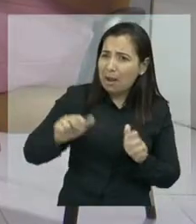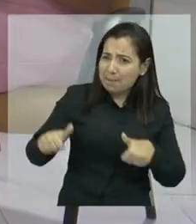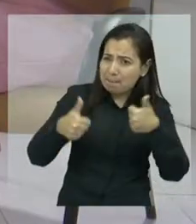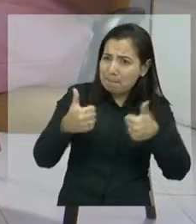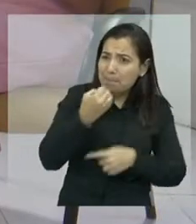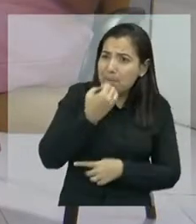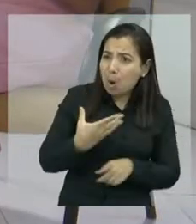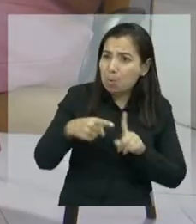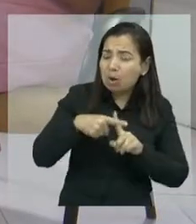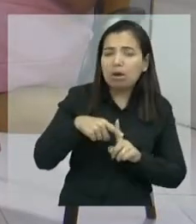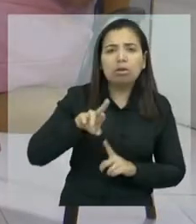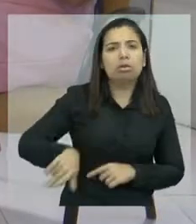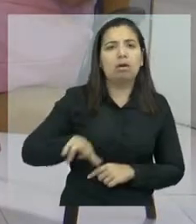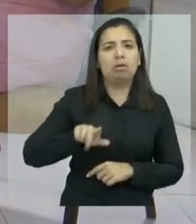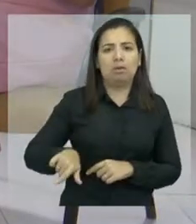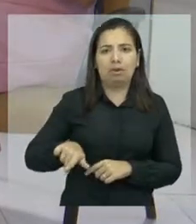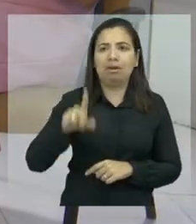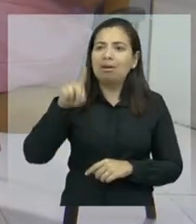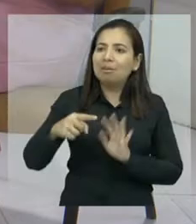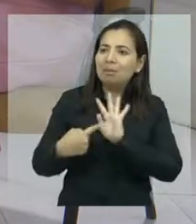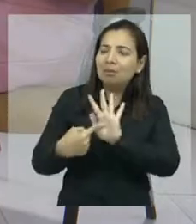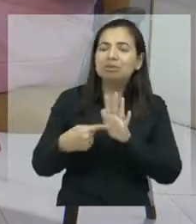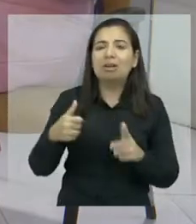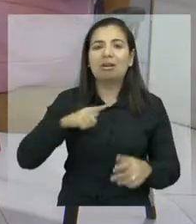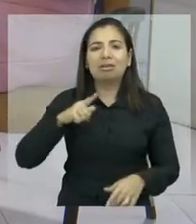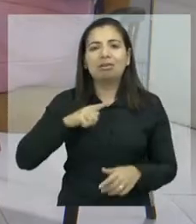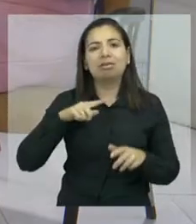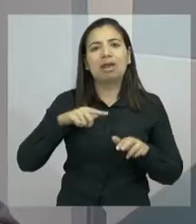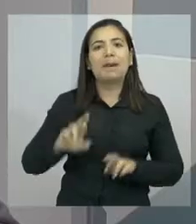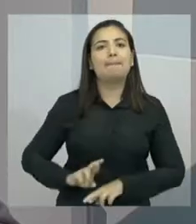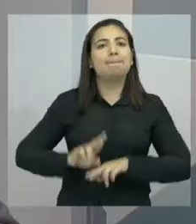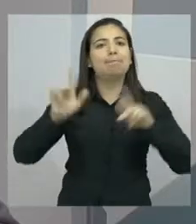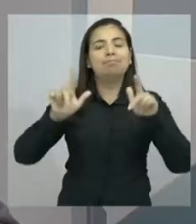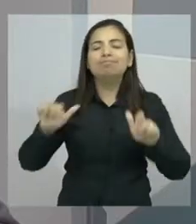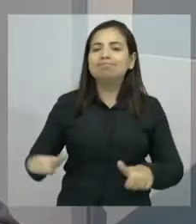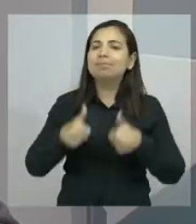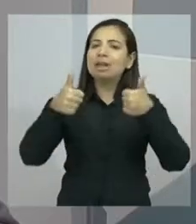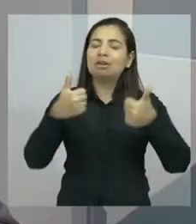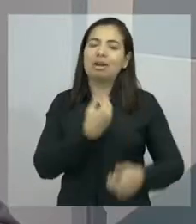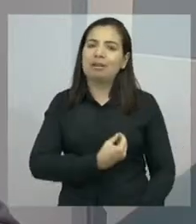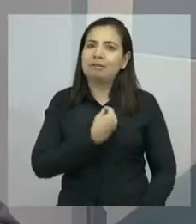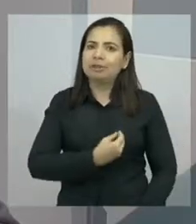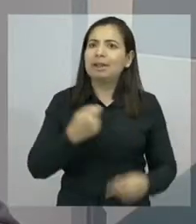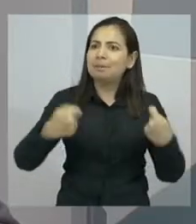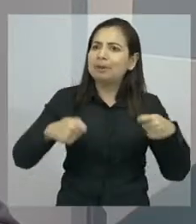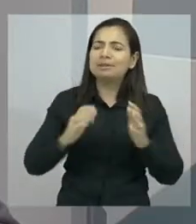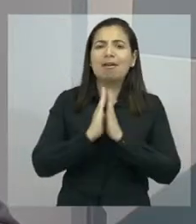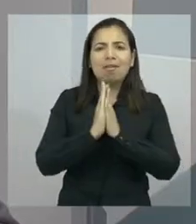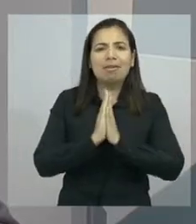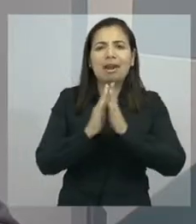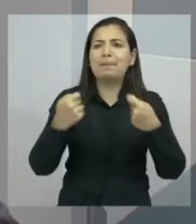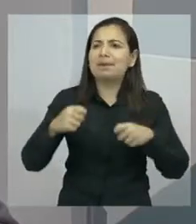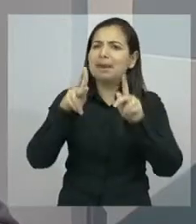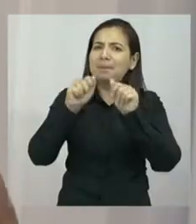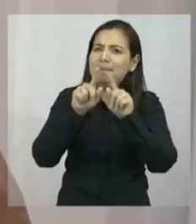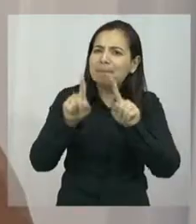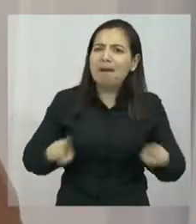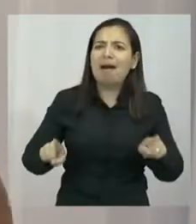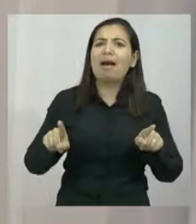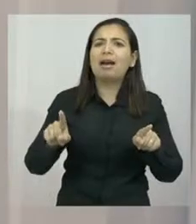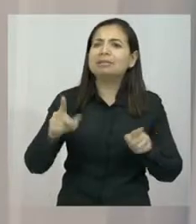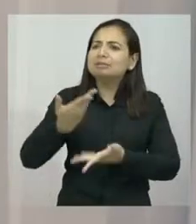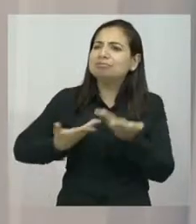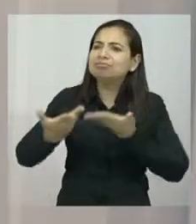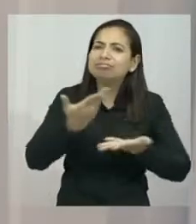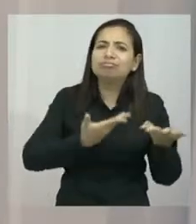melhoria. Então, esse é o grande intuito do Celebrai, de trazer essa paz que contagia para a comunidade,